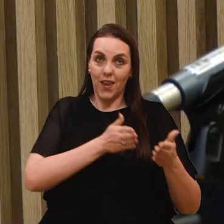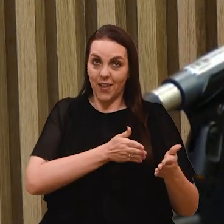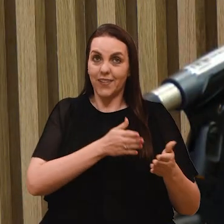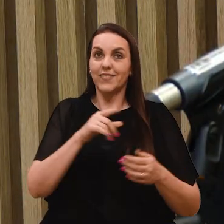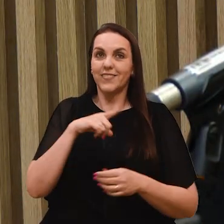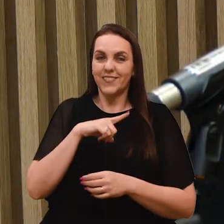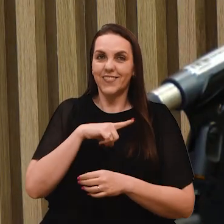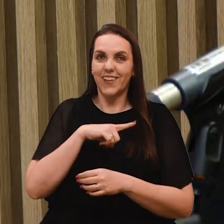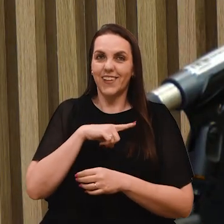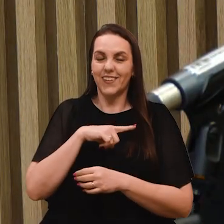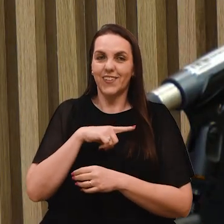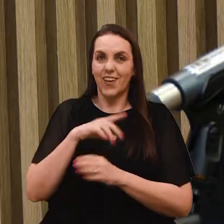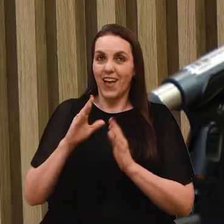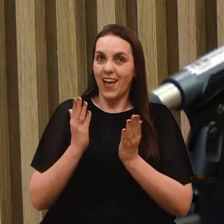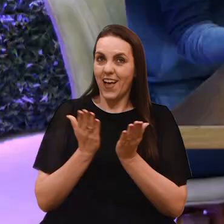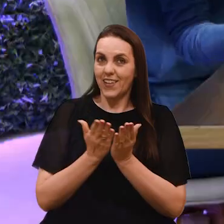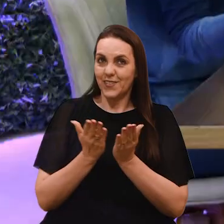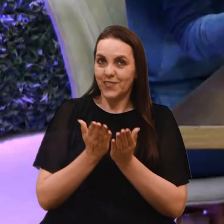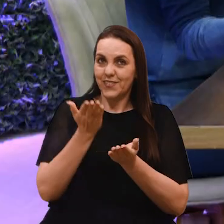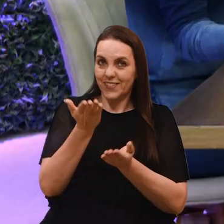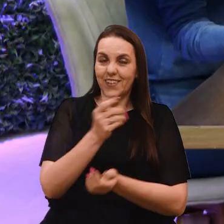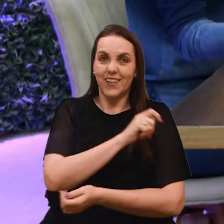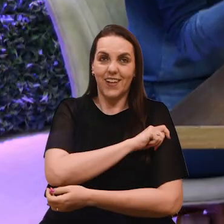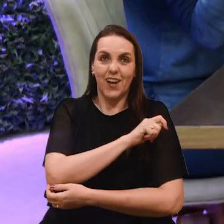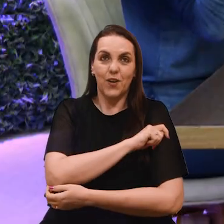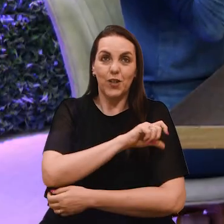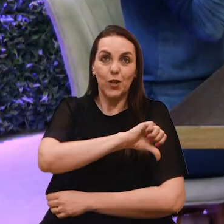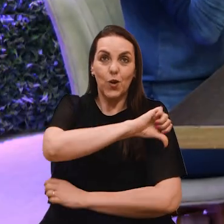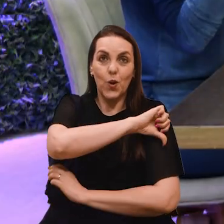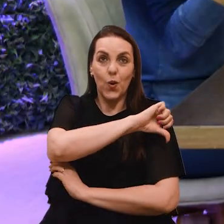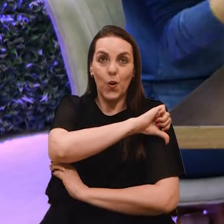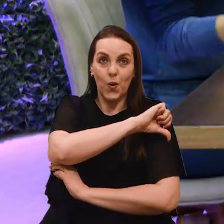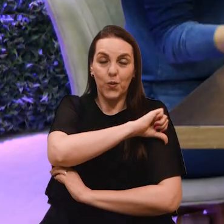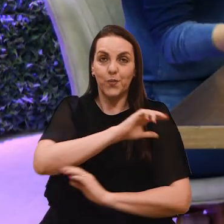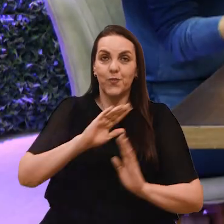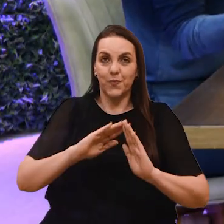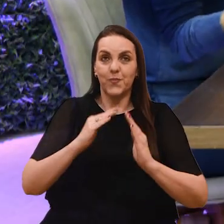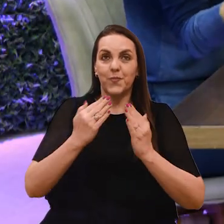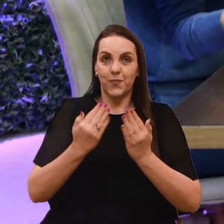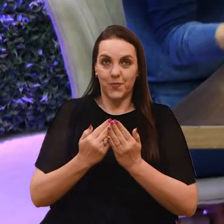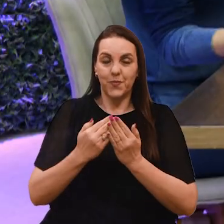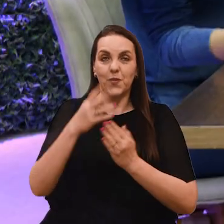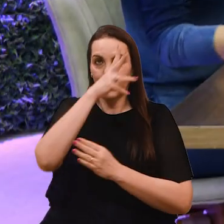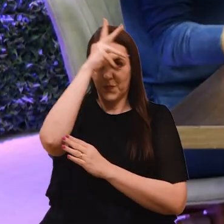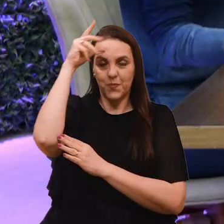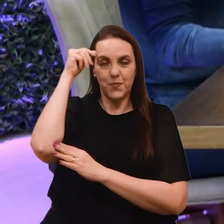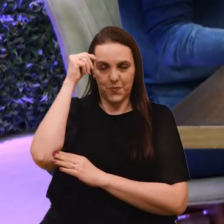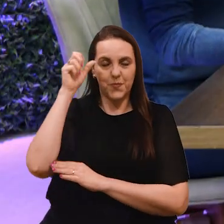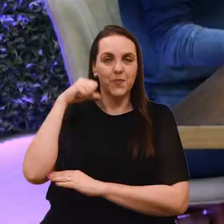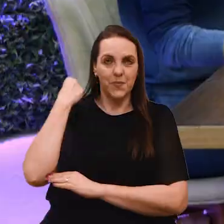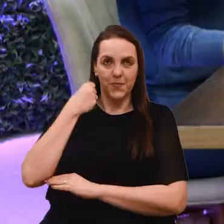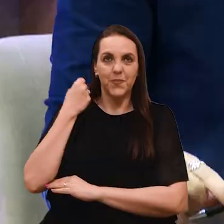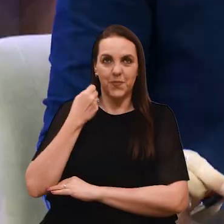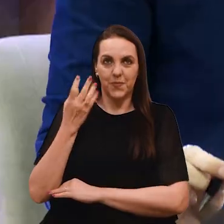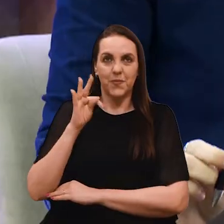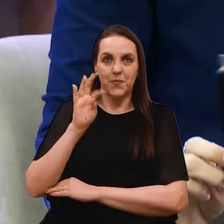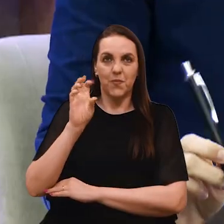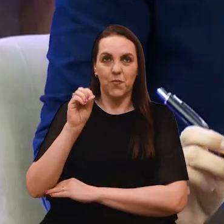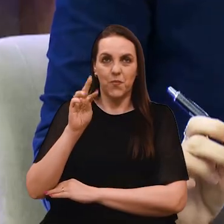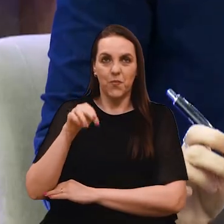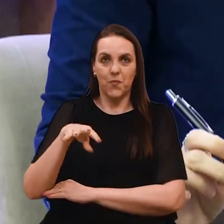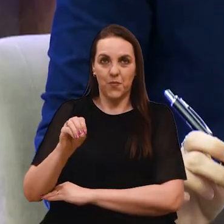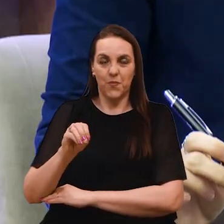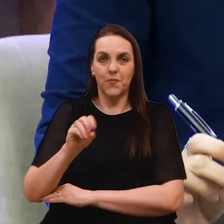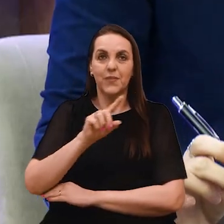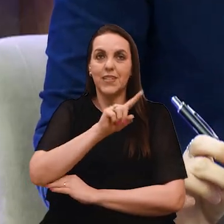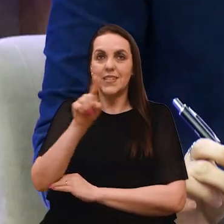tenho a estudante do nono ano da Escola Municipal Senador Teotônio Vilela, que é a Zara